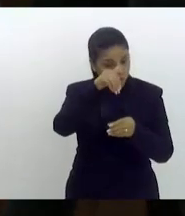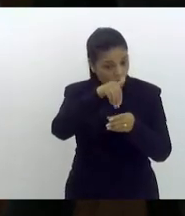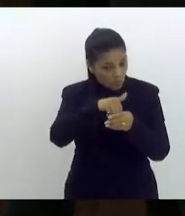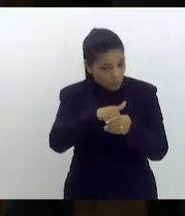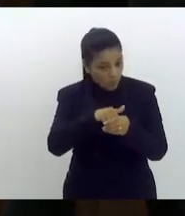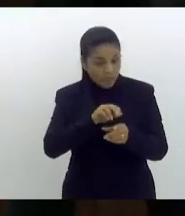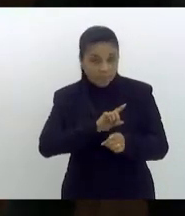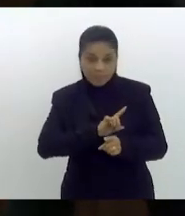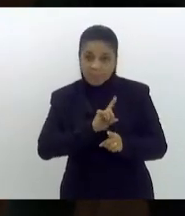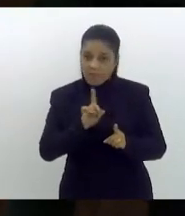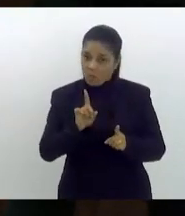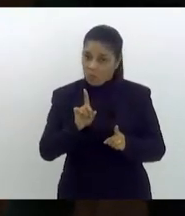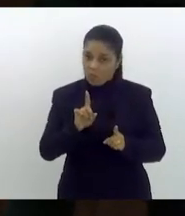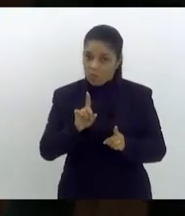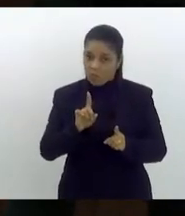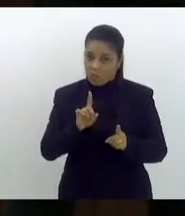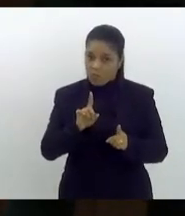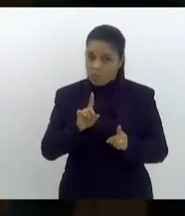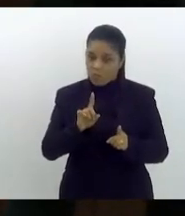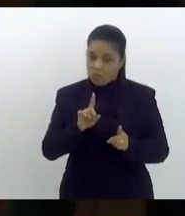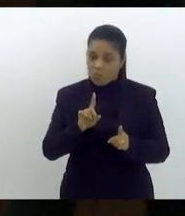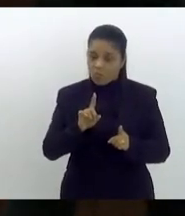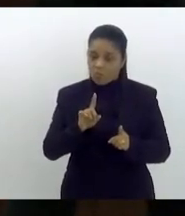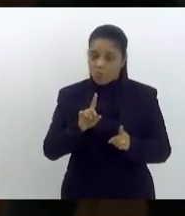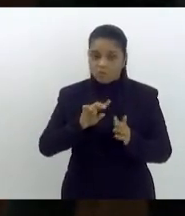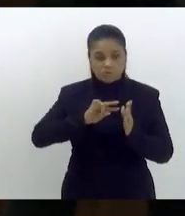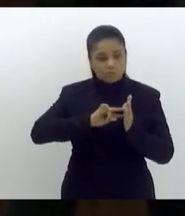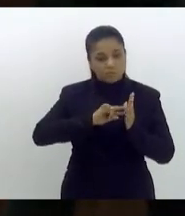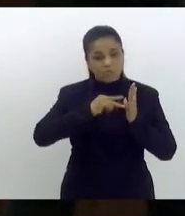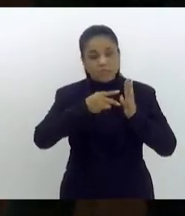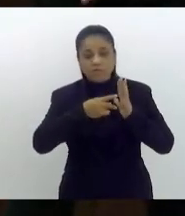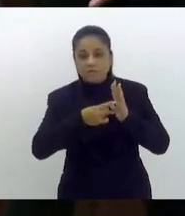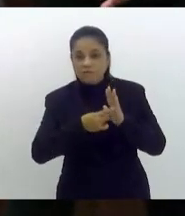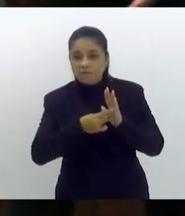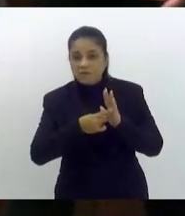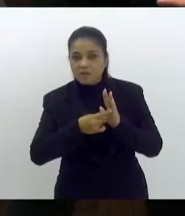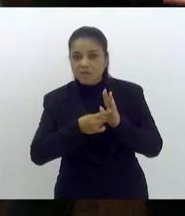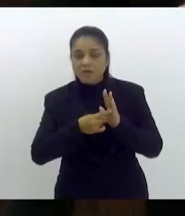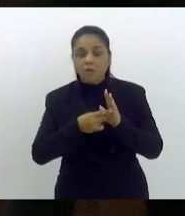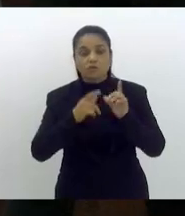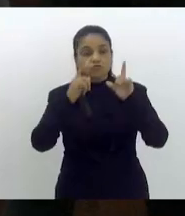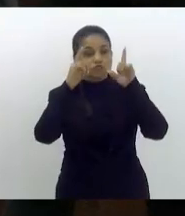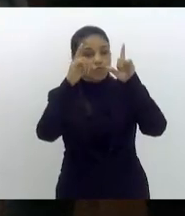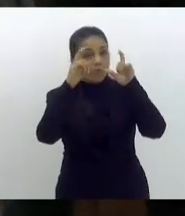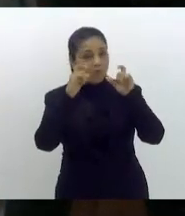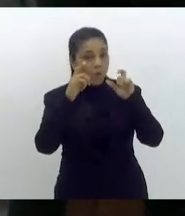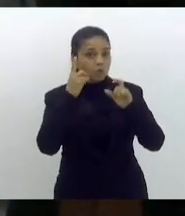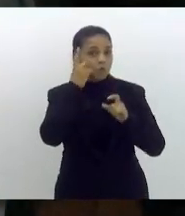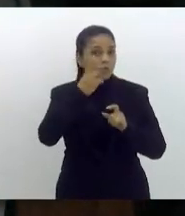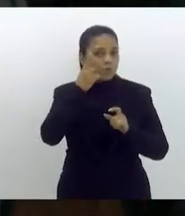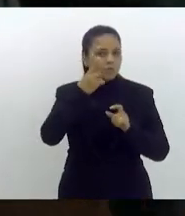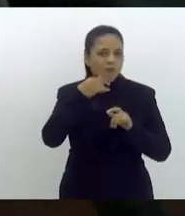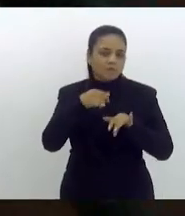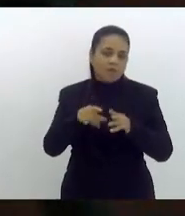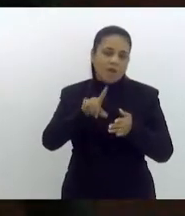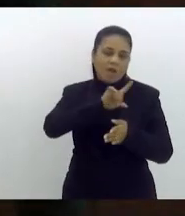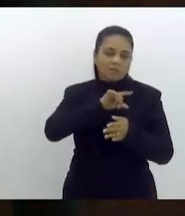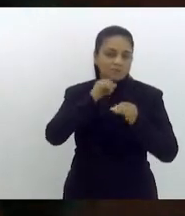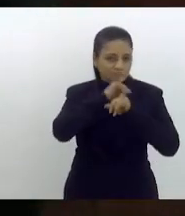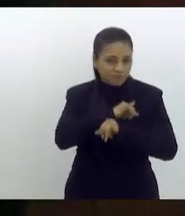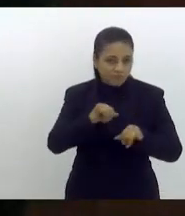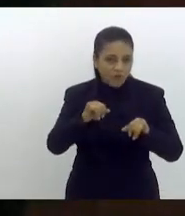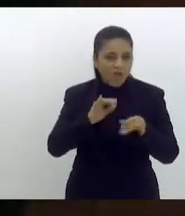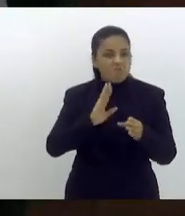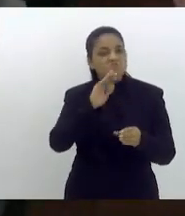significa e não pode ser como uma das deputadas que falou aqui quando tirou uma foto dizendo que é aqueles que